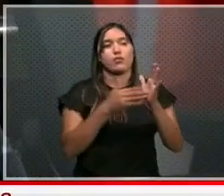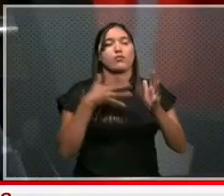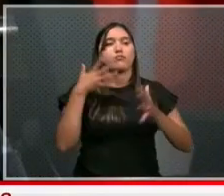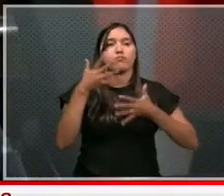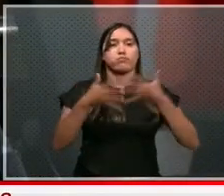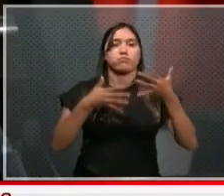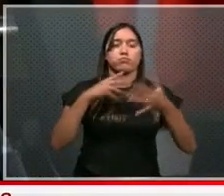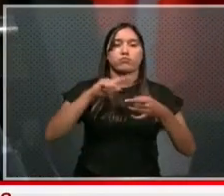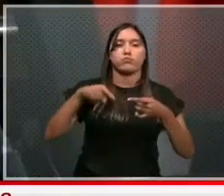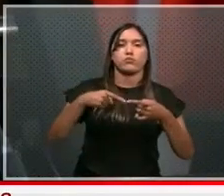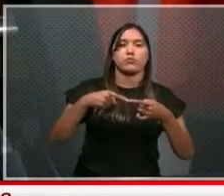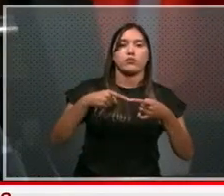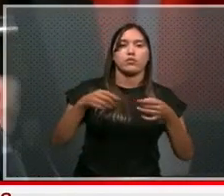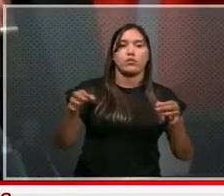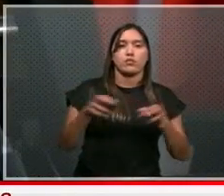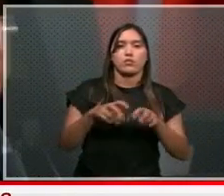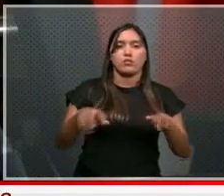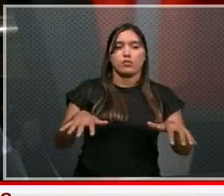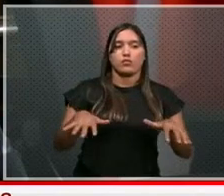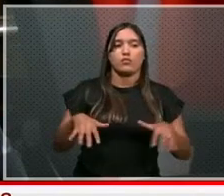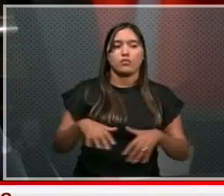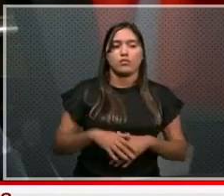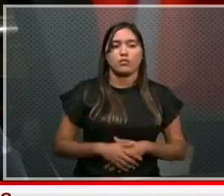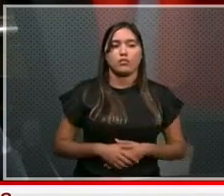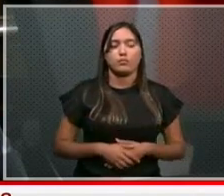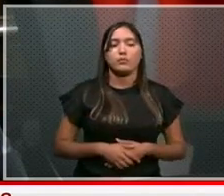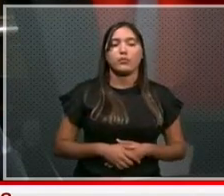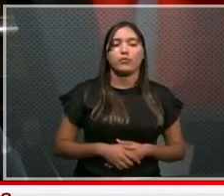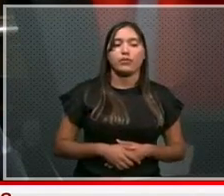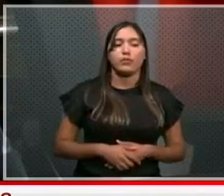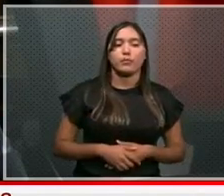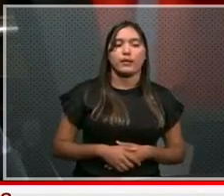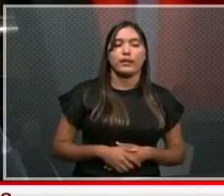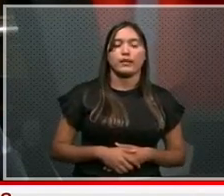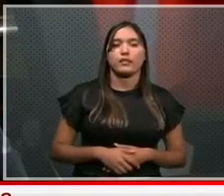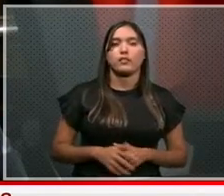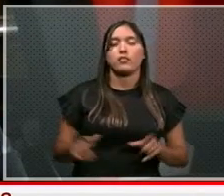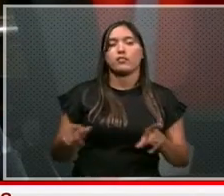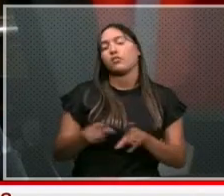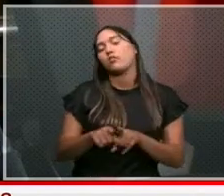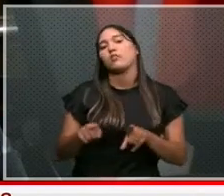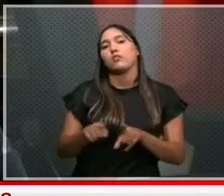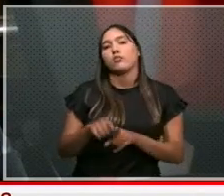para encerramento o Dr Cristiano Martins